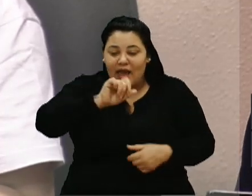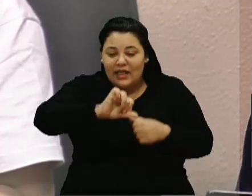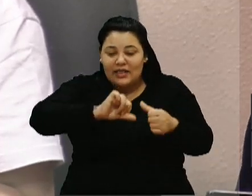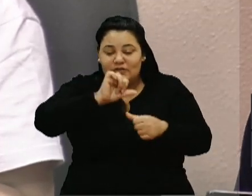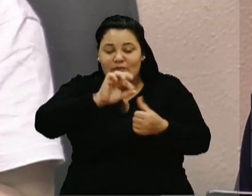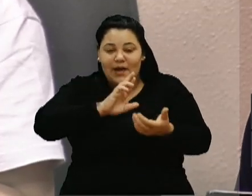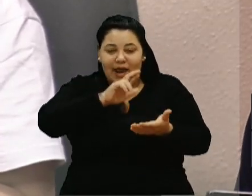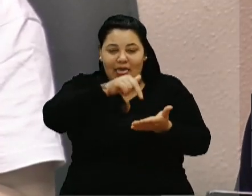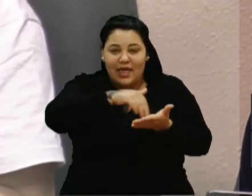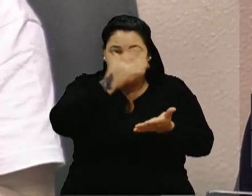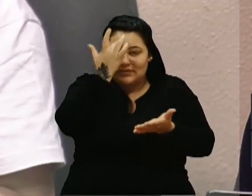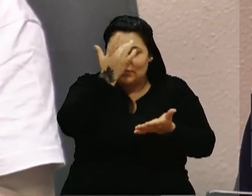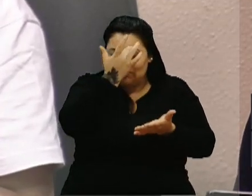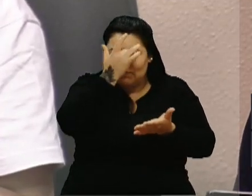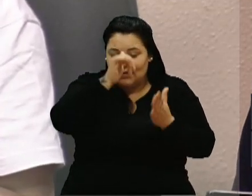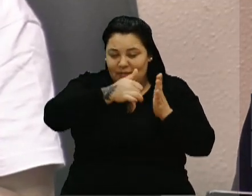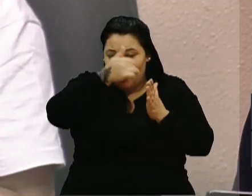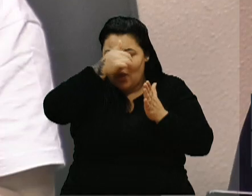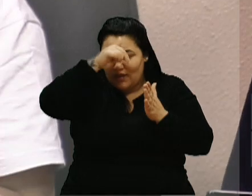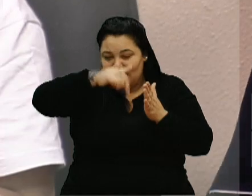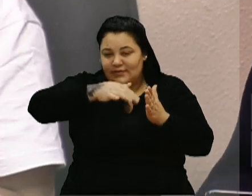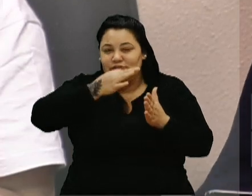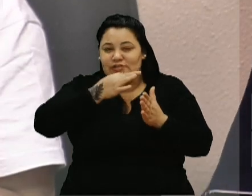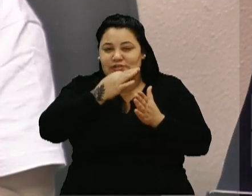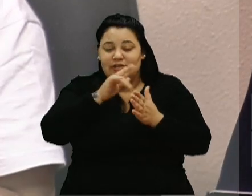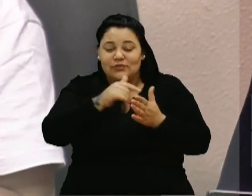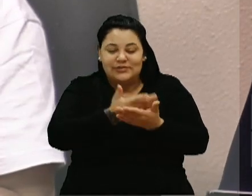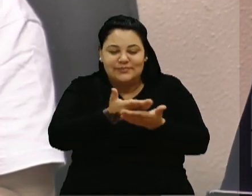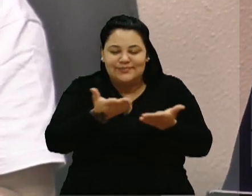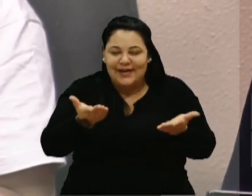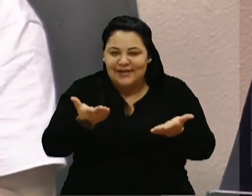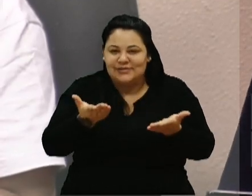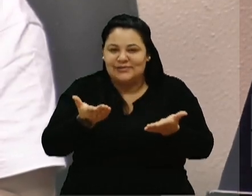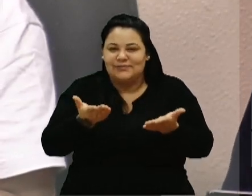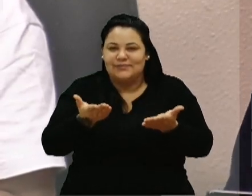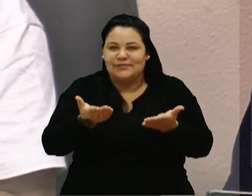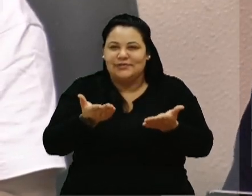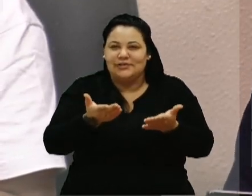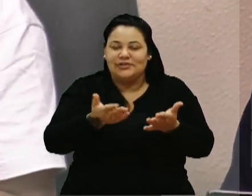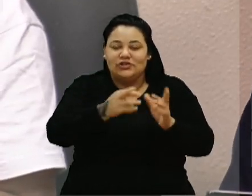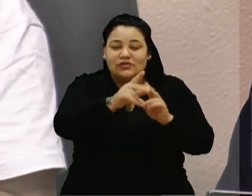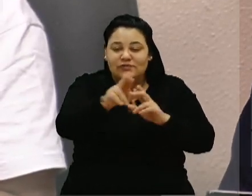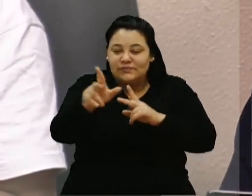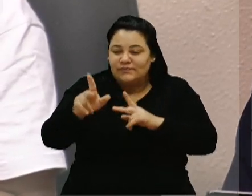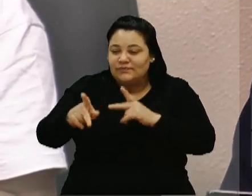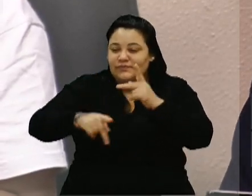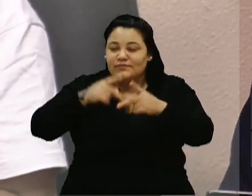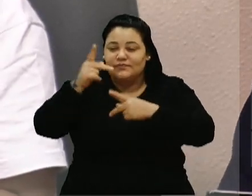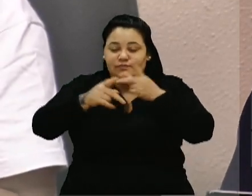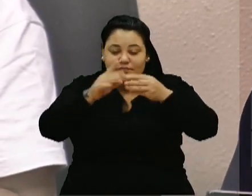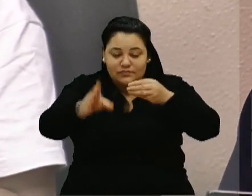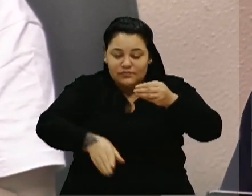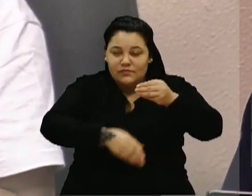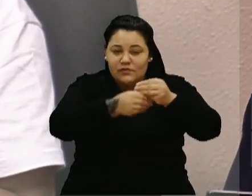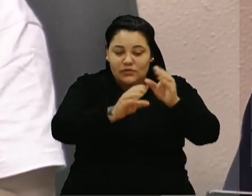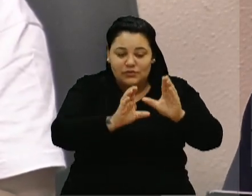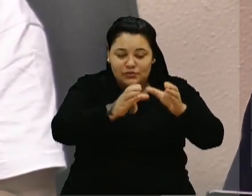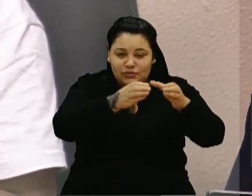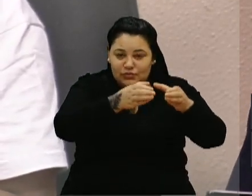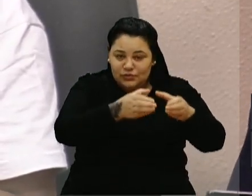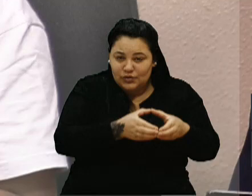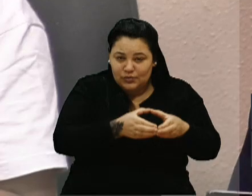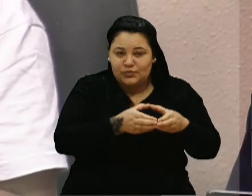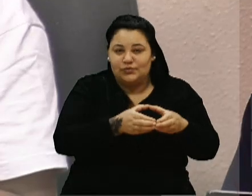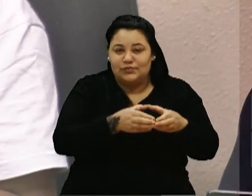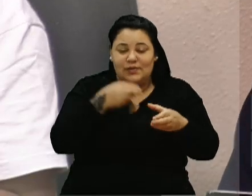realidade da saúde mental em Caxias do Sul. Um espaço para que os diferentes discursos que compõem a rede de atendimento psicossocial se expressem,